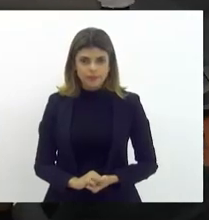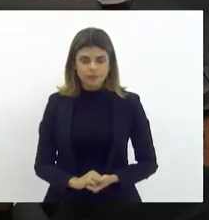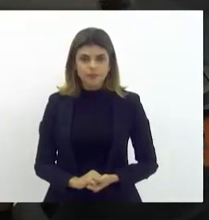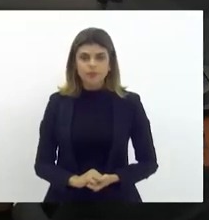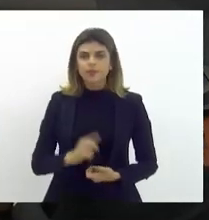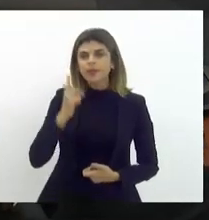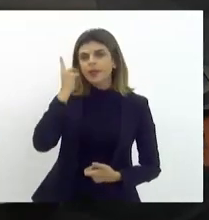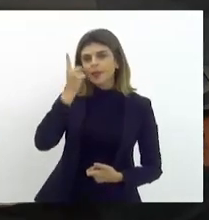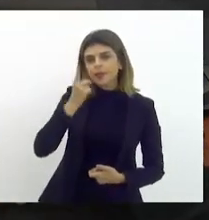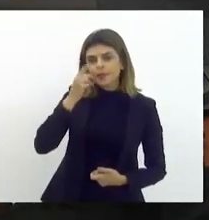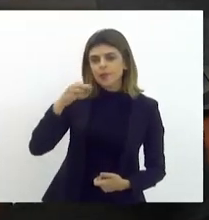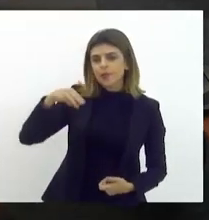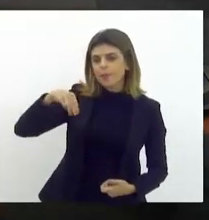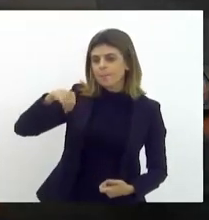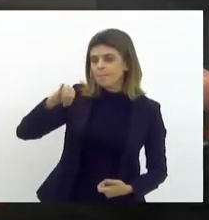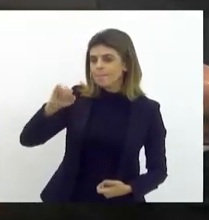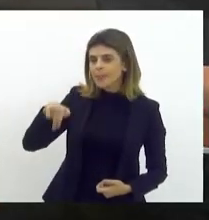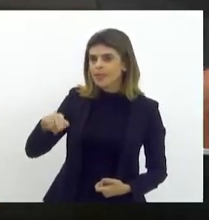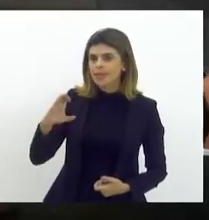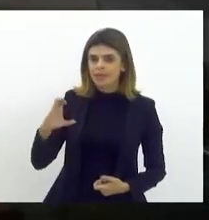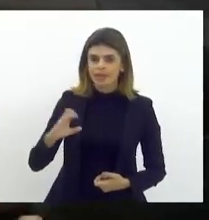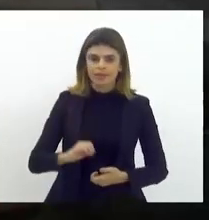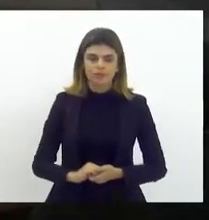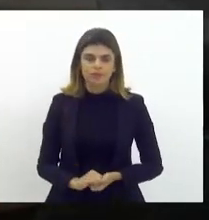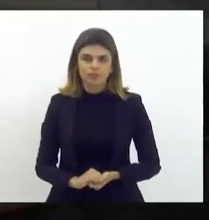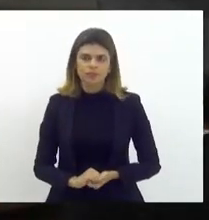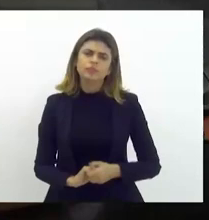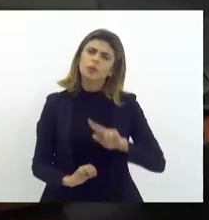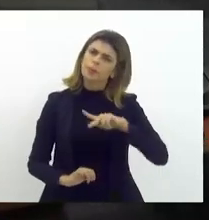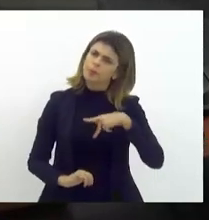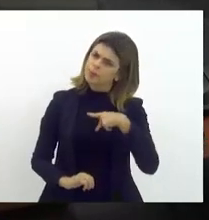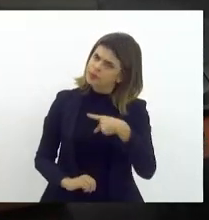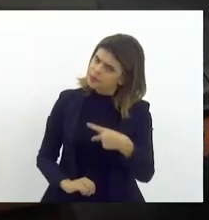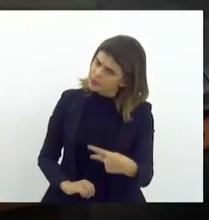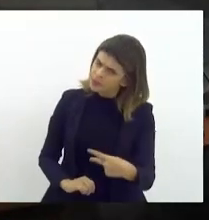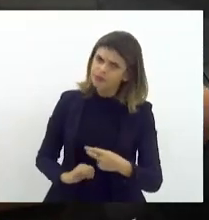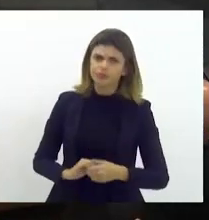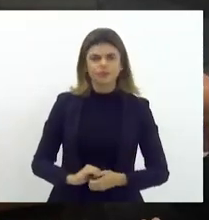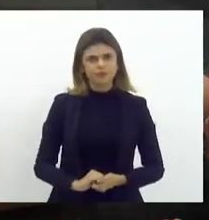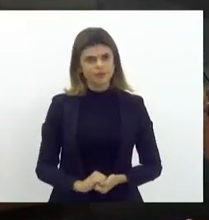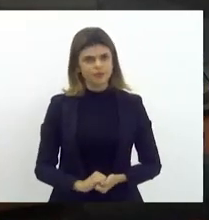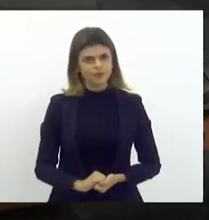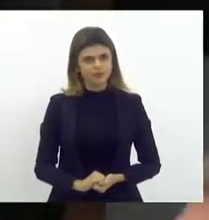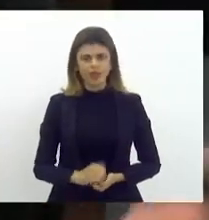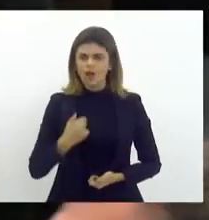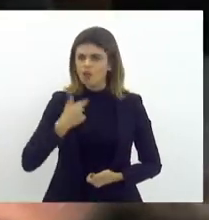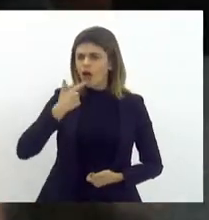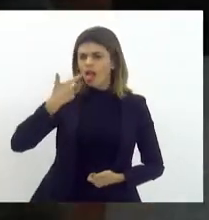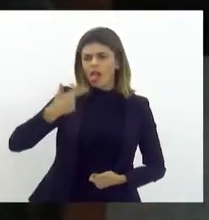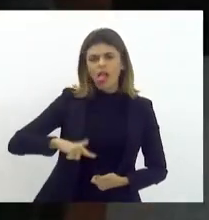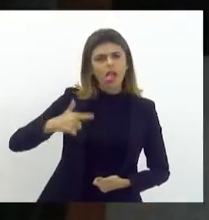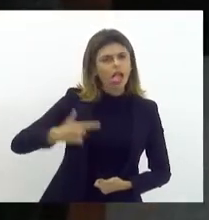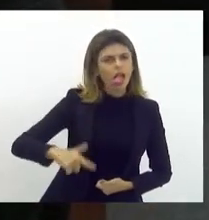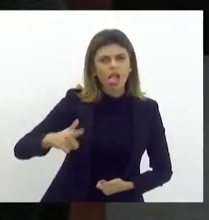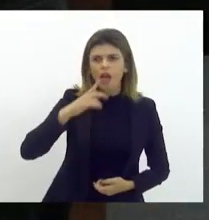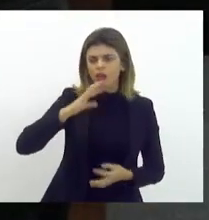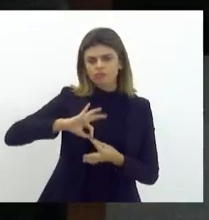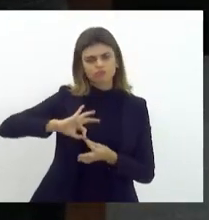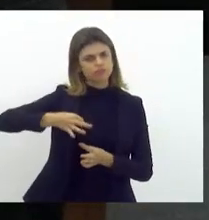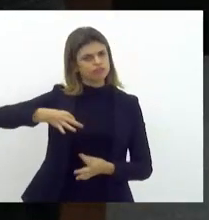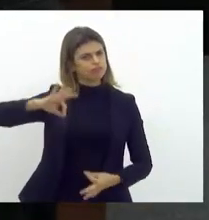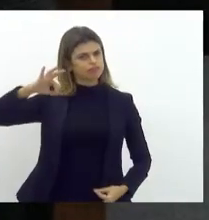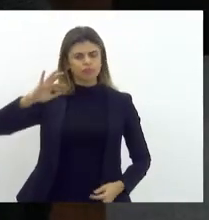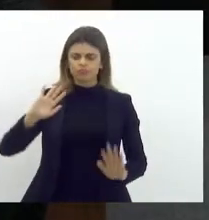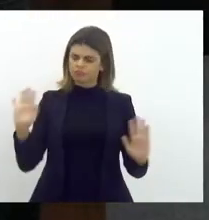deputado senhor presidente não vou repetir a louvação que